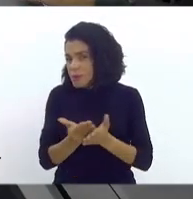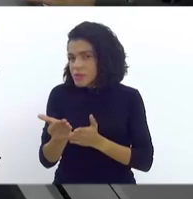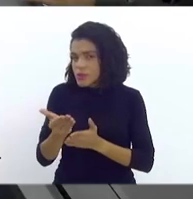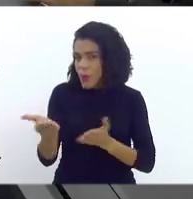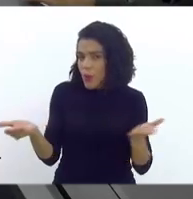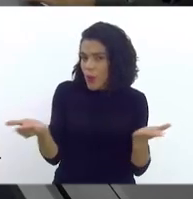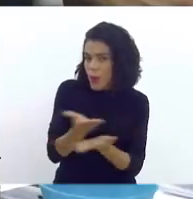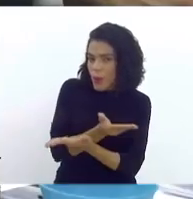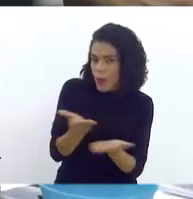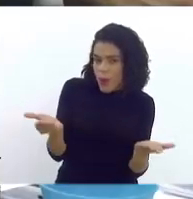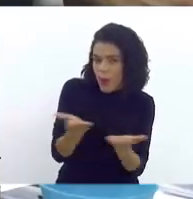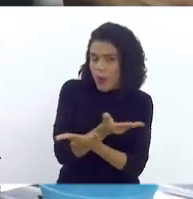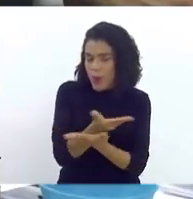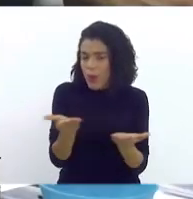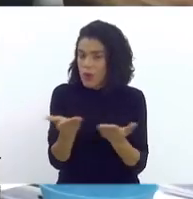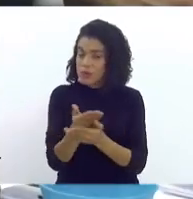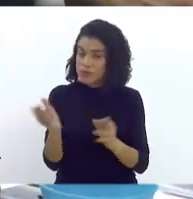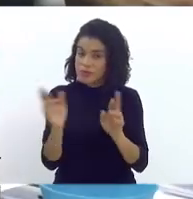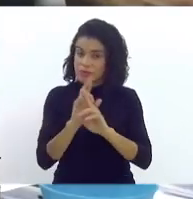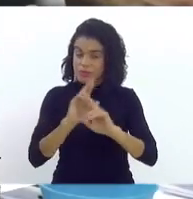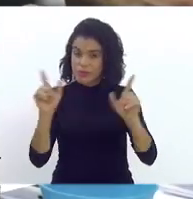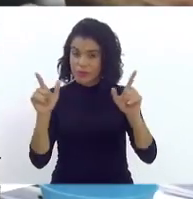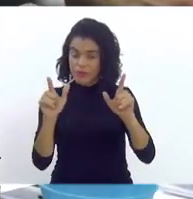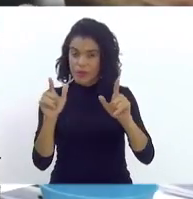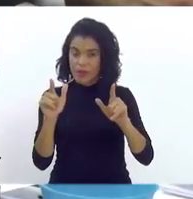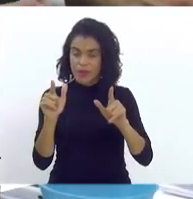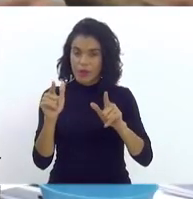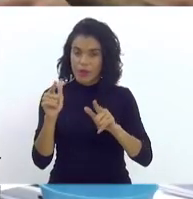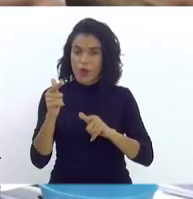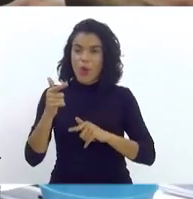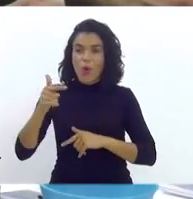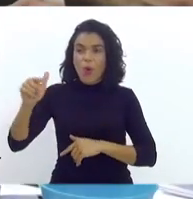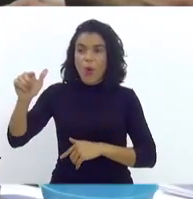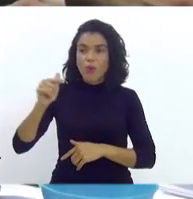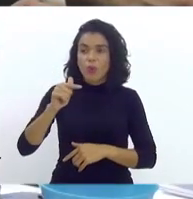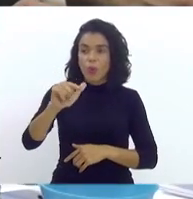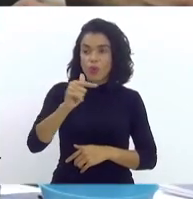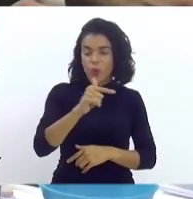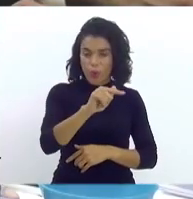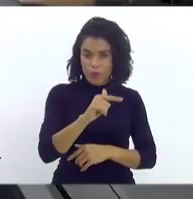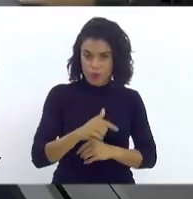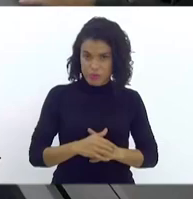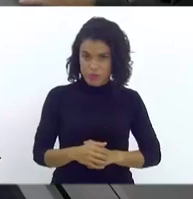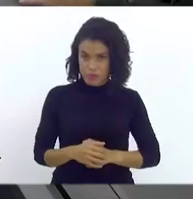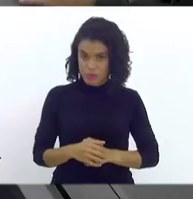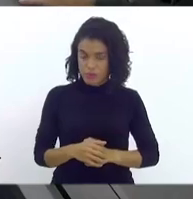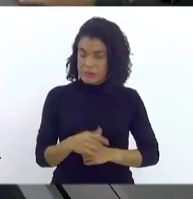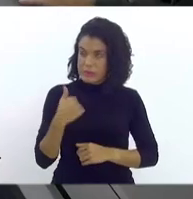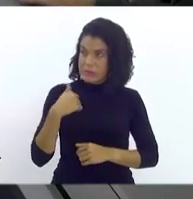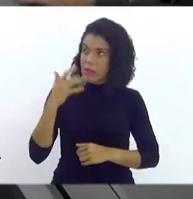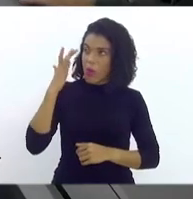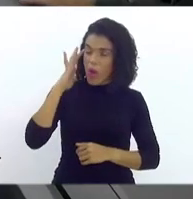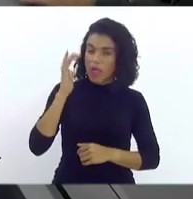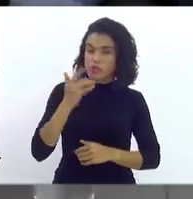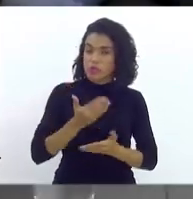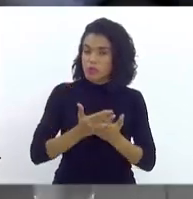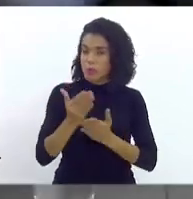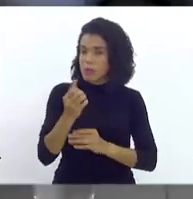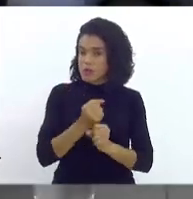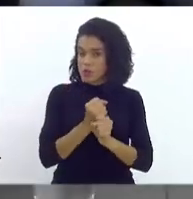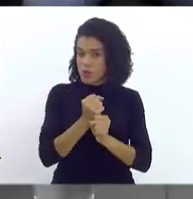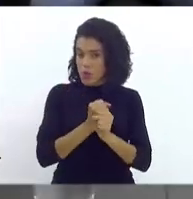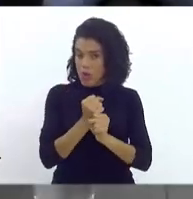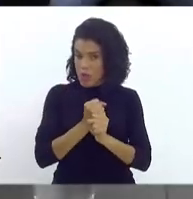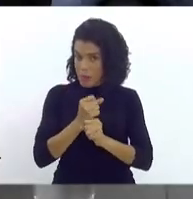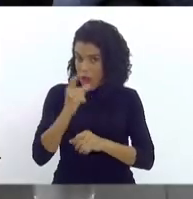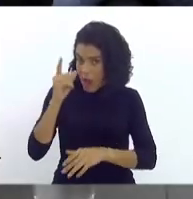interlocutor, diferente do que acontece nos demais fornecimentos? Salvo engano, foi no começo do ano. Mas foi